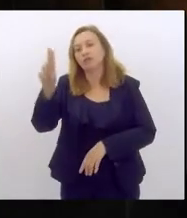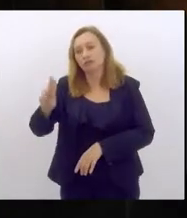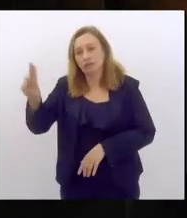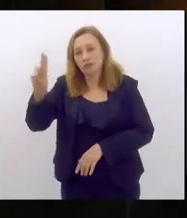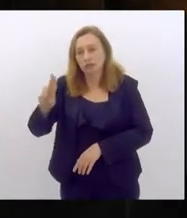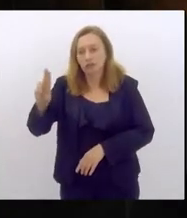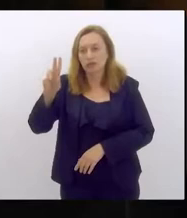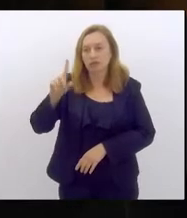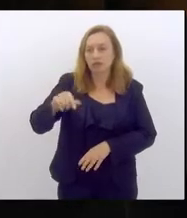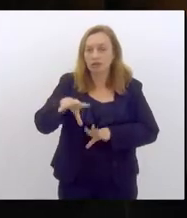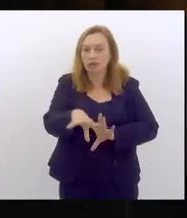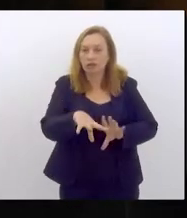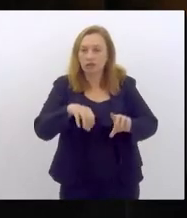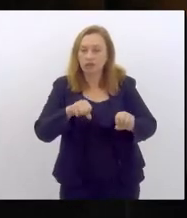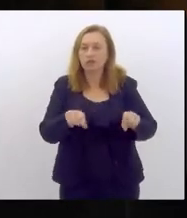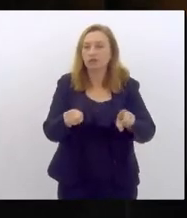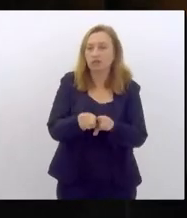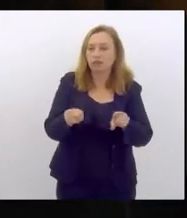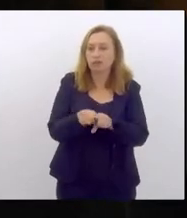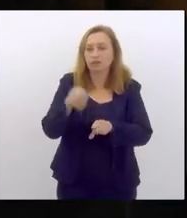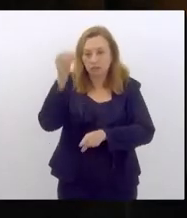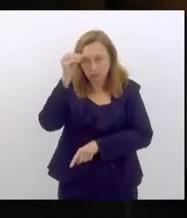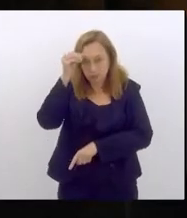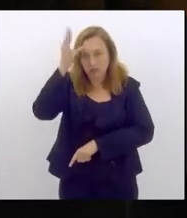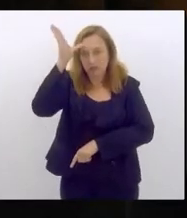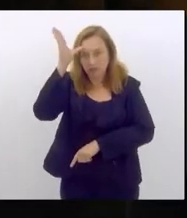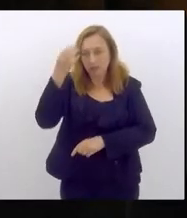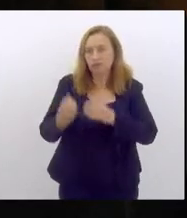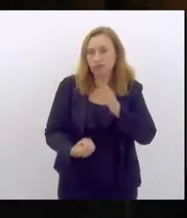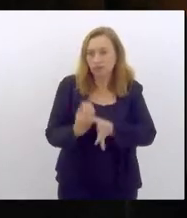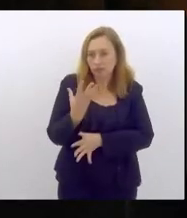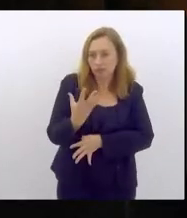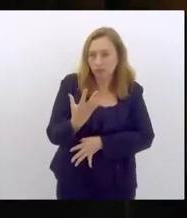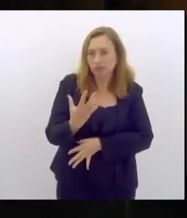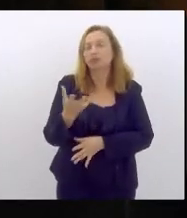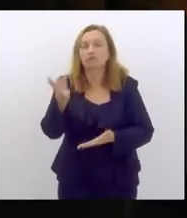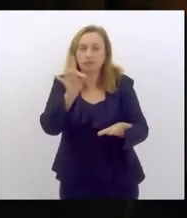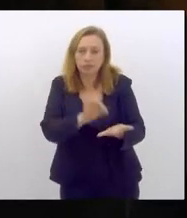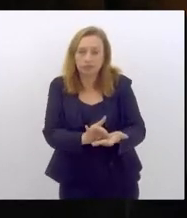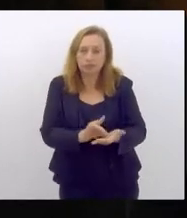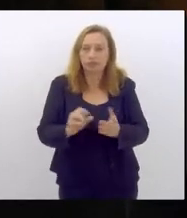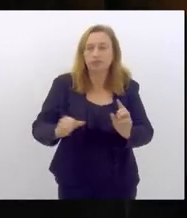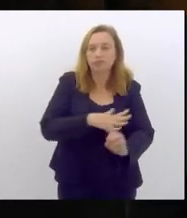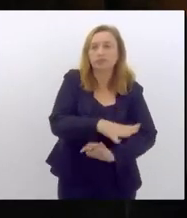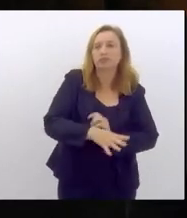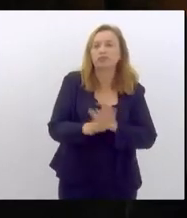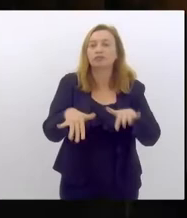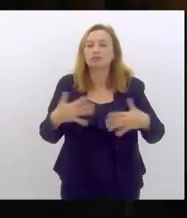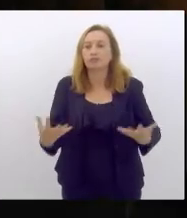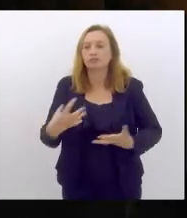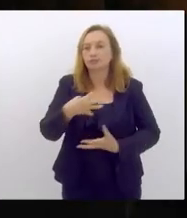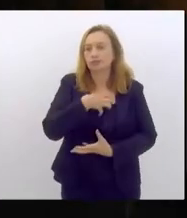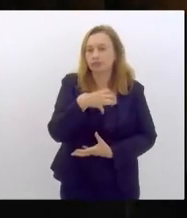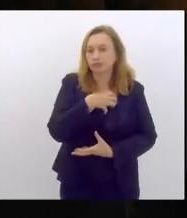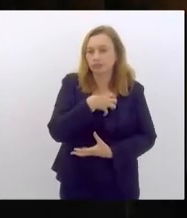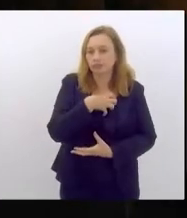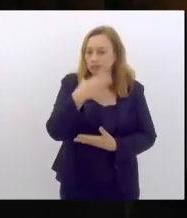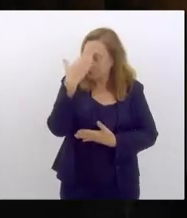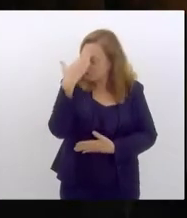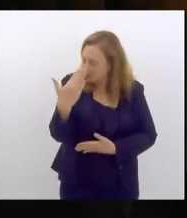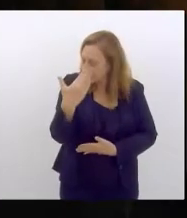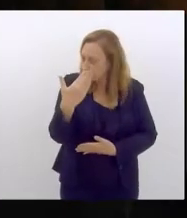é formadora também do conhecimento e produtora da realidade social. Então, nesse sentido,